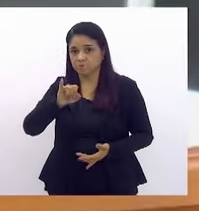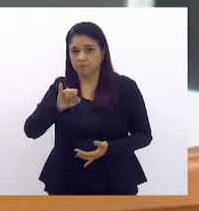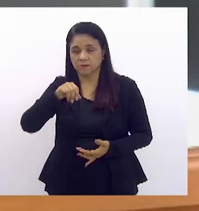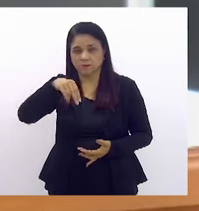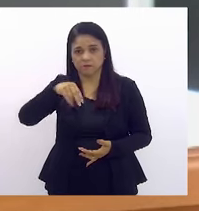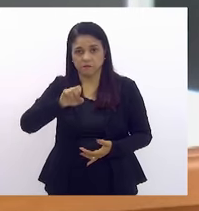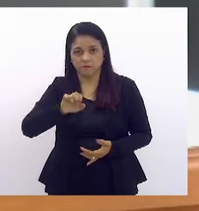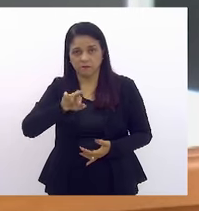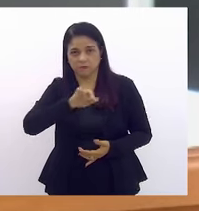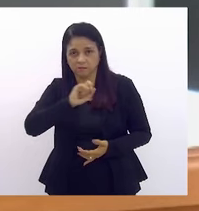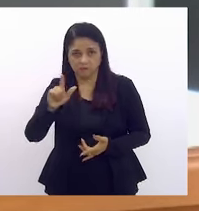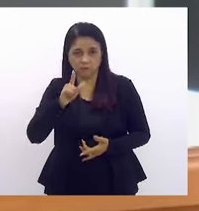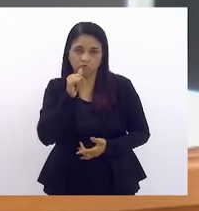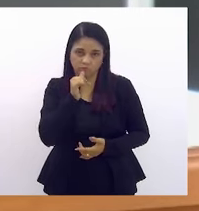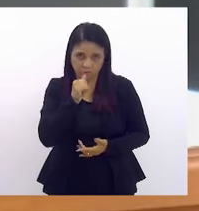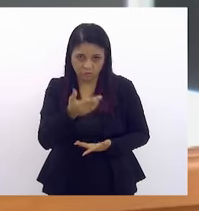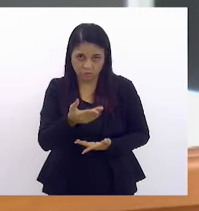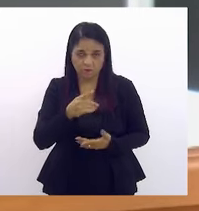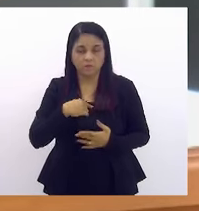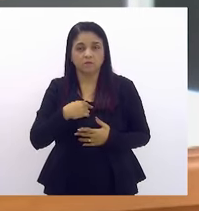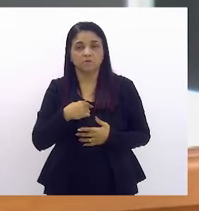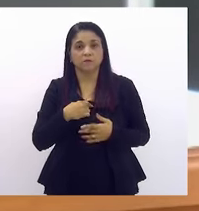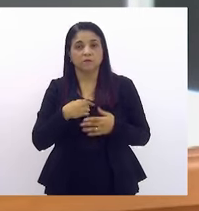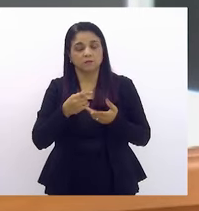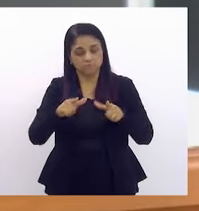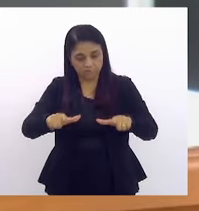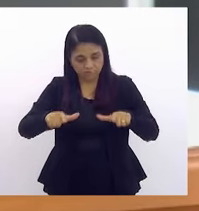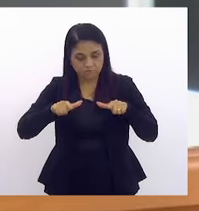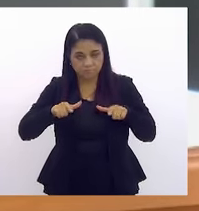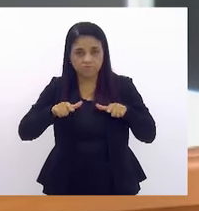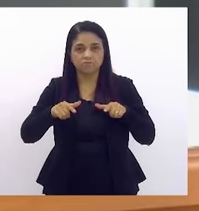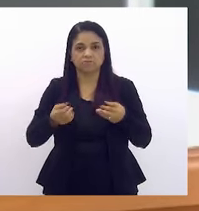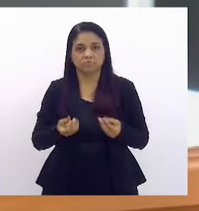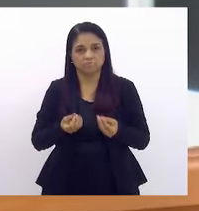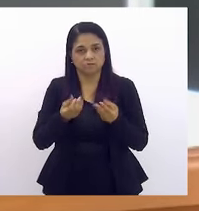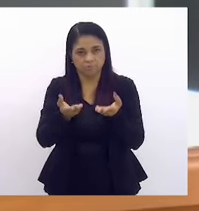nossa competência, emitir o registro mineral.